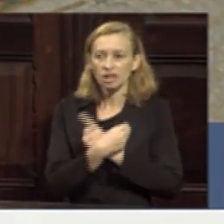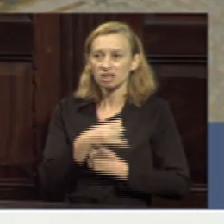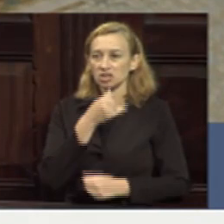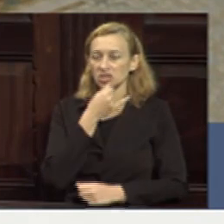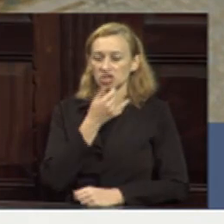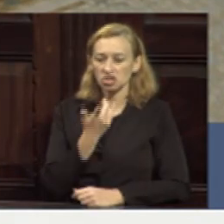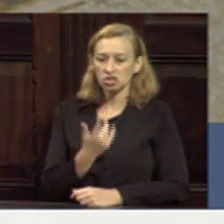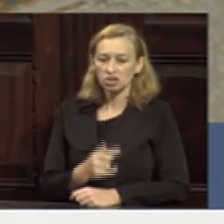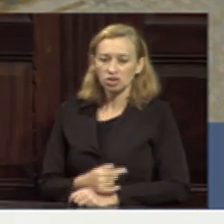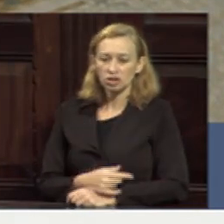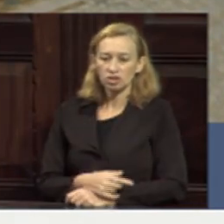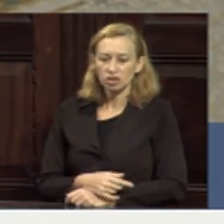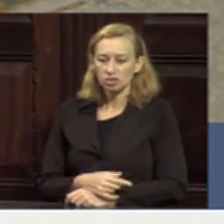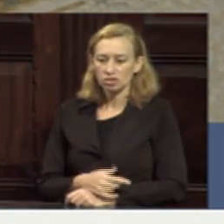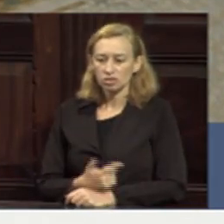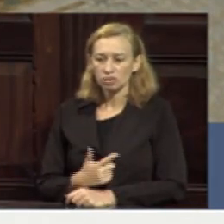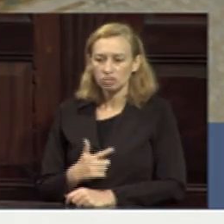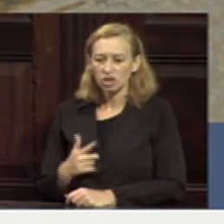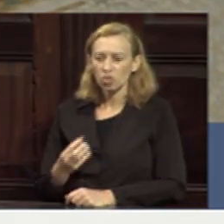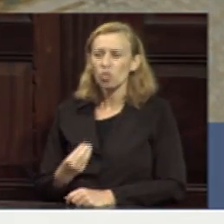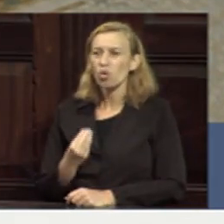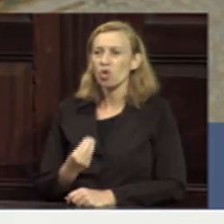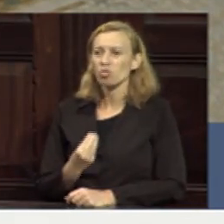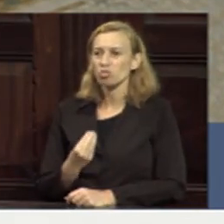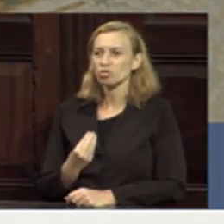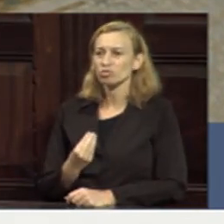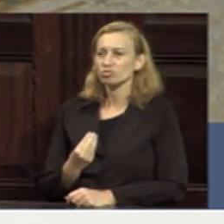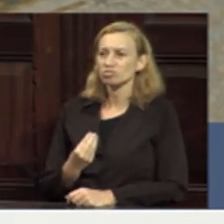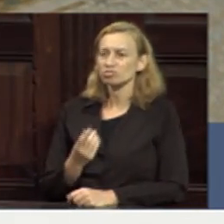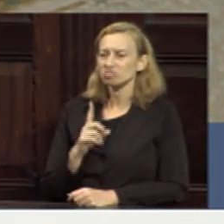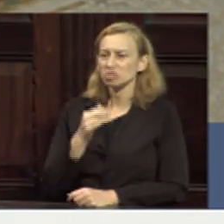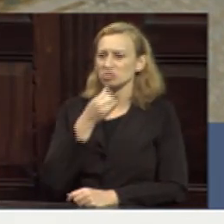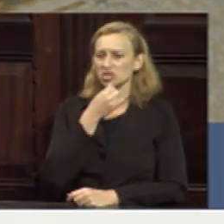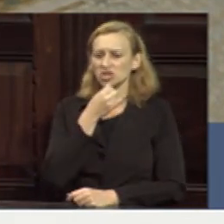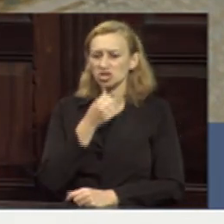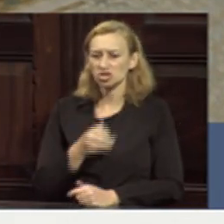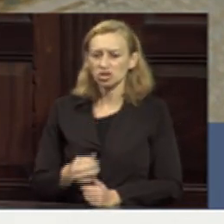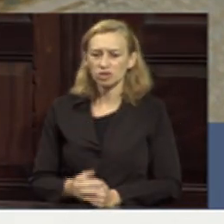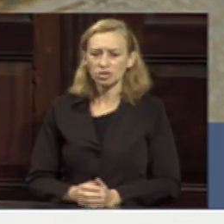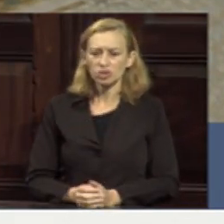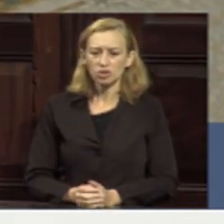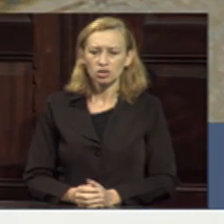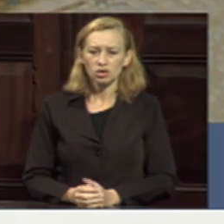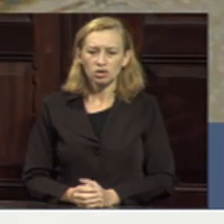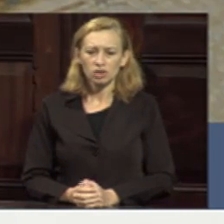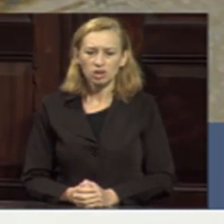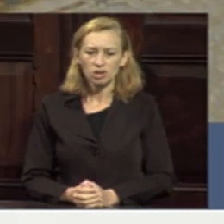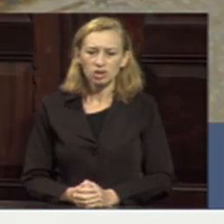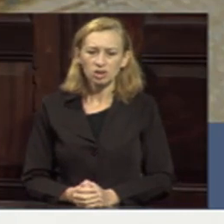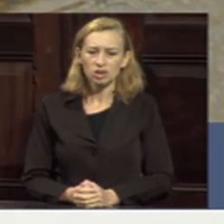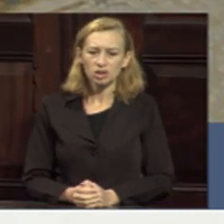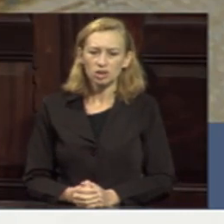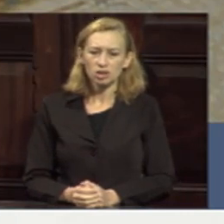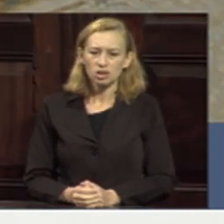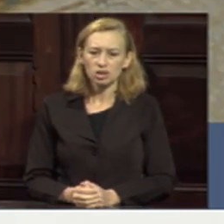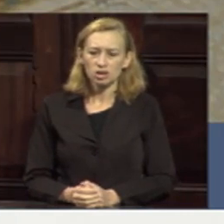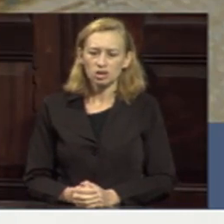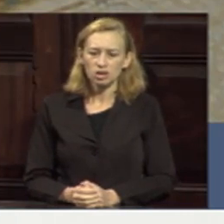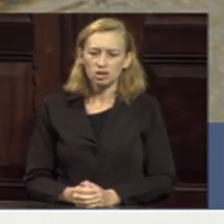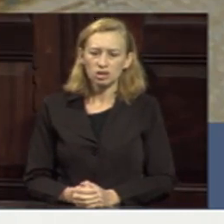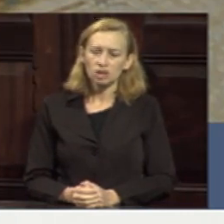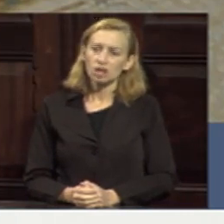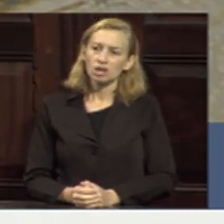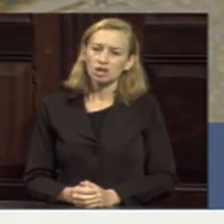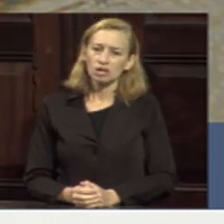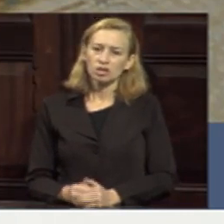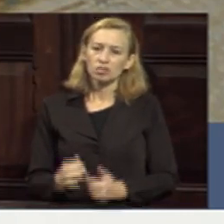Não há como não se indignar com a barbárie. E o dia que deixarmos de nos indignar com a